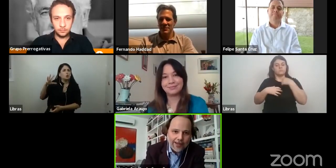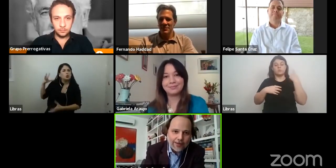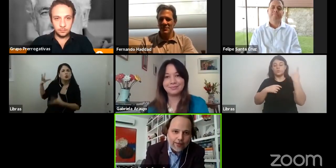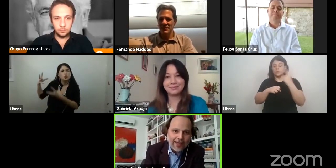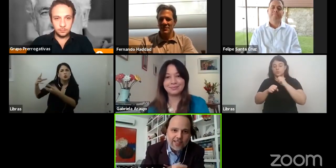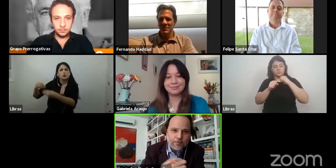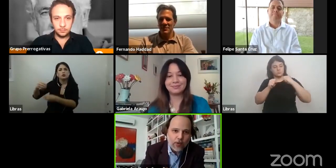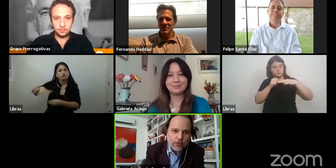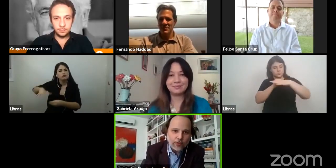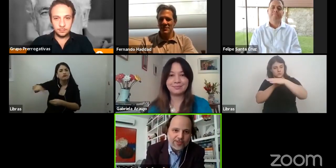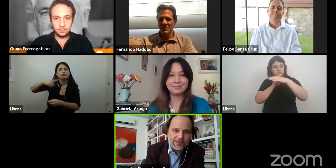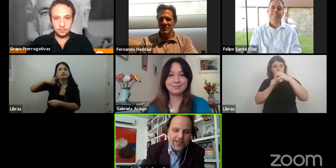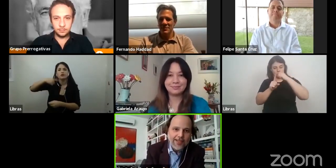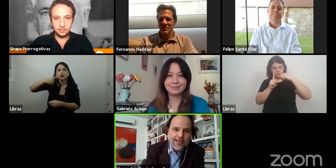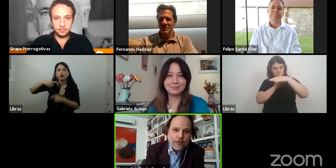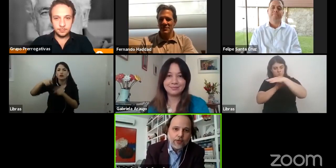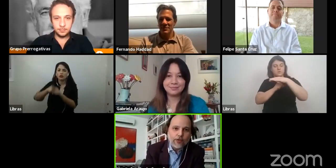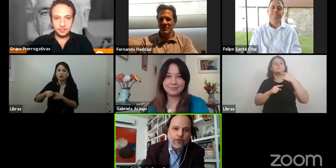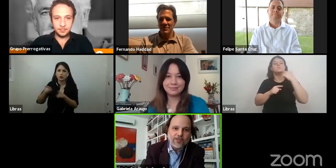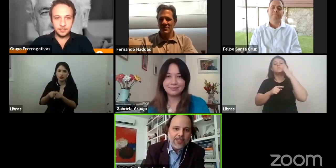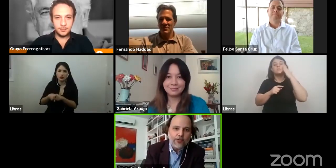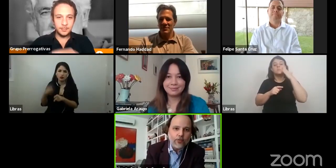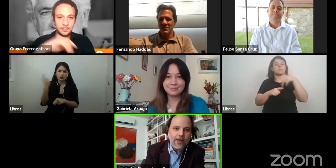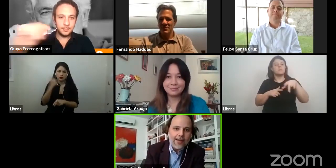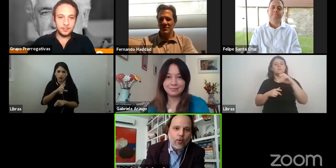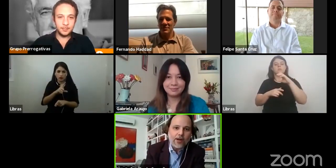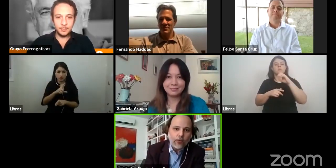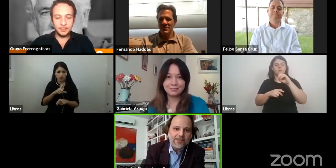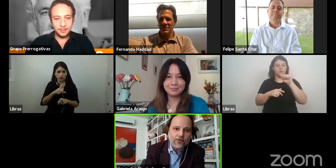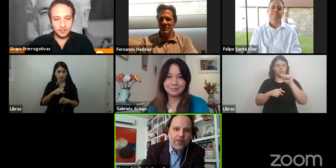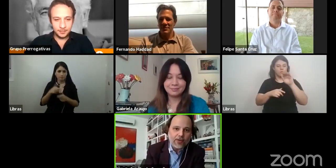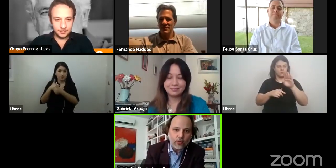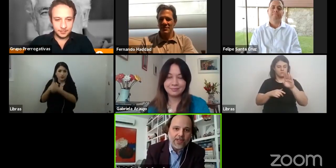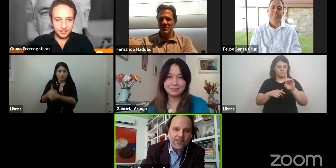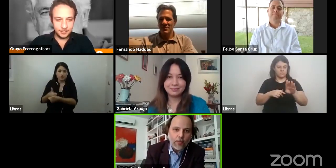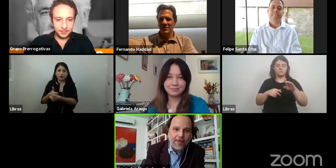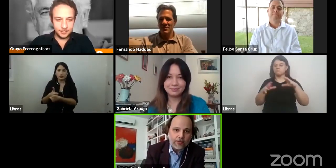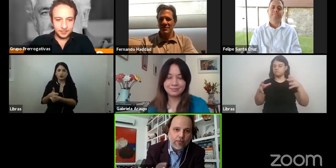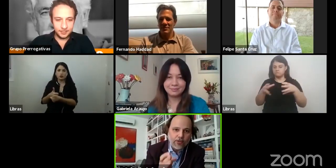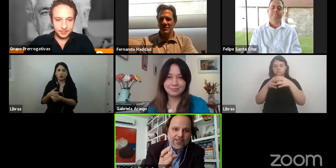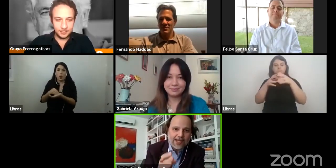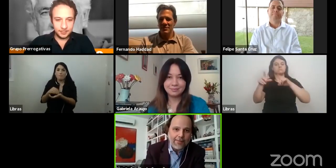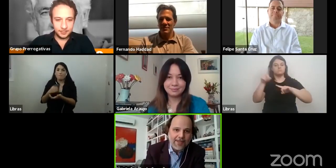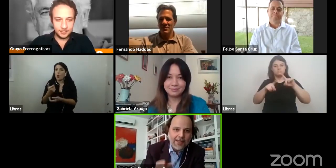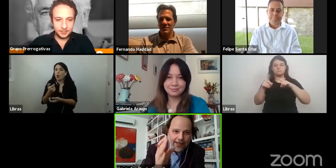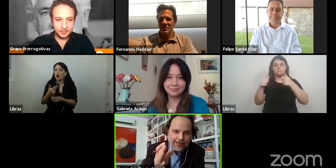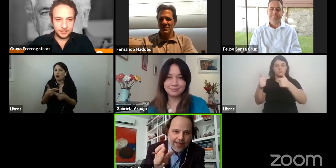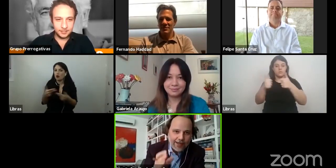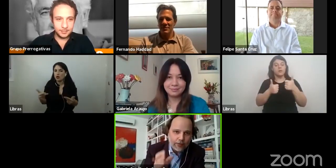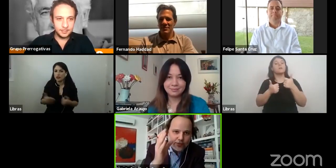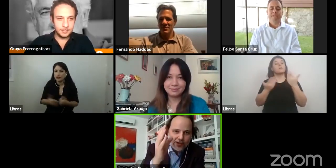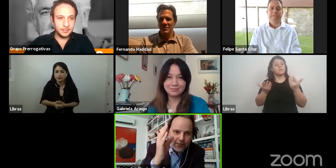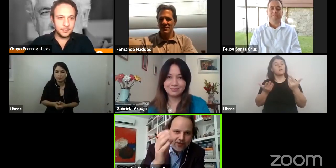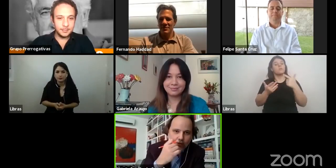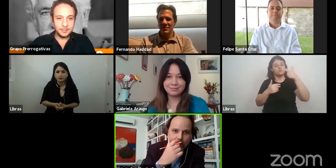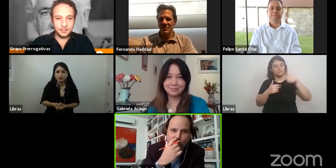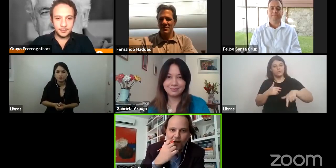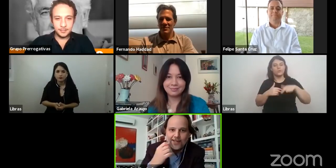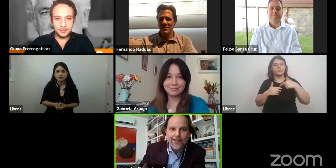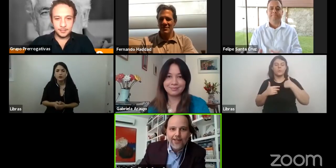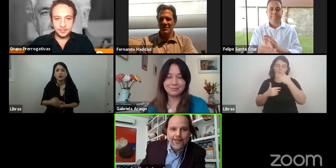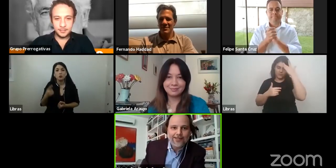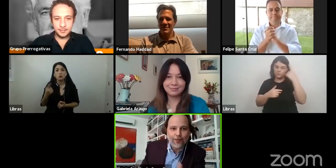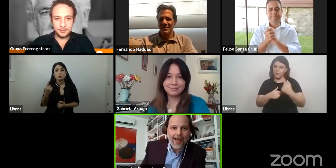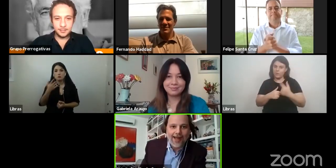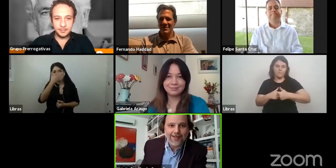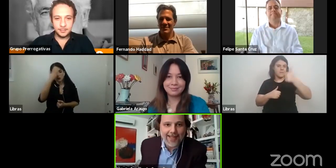a ordem com essas boas luzes, né, nos conduzindo, não é pouca coisa, sobretudo nesse momento. Como disse a Gabi, reitero, não podia ter pessoa